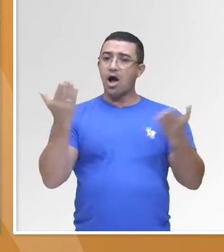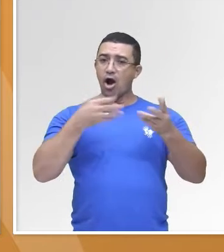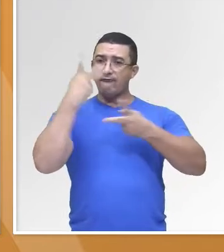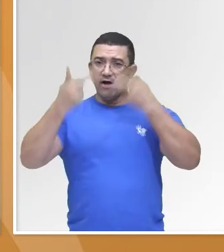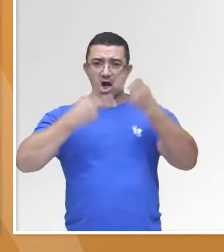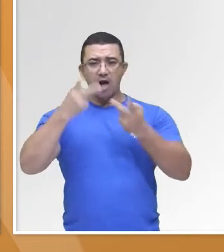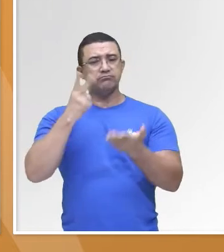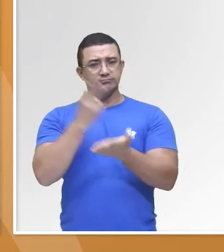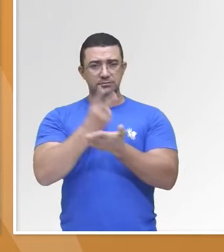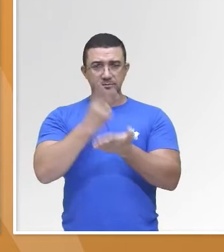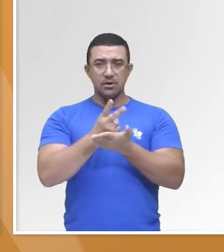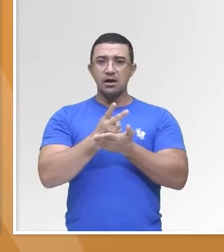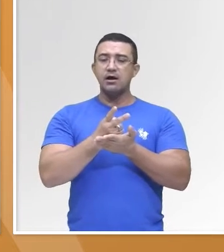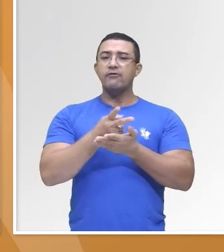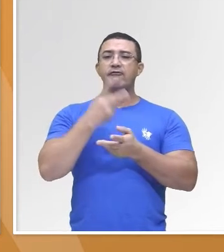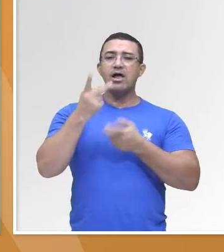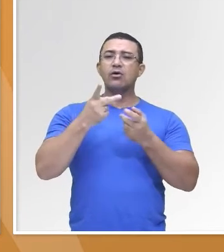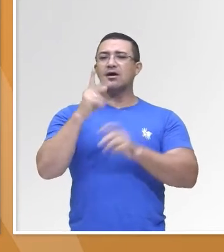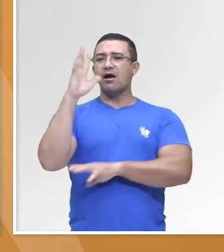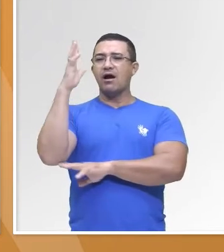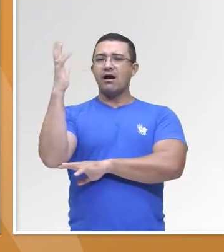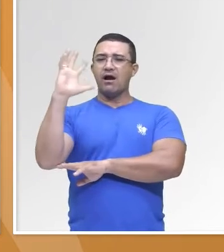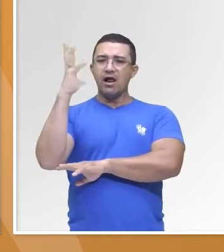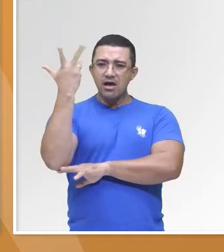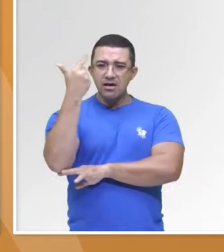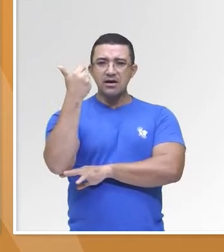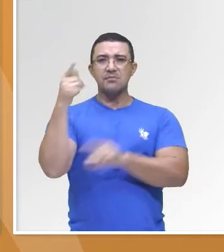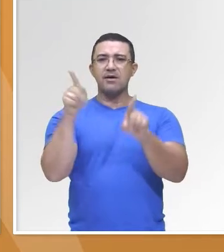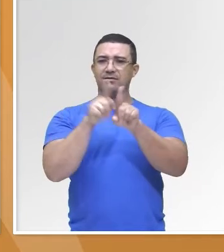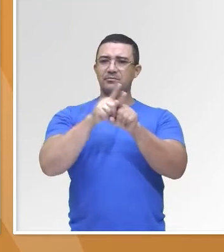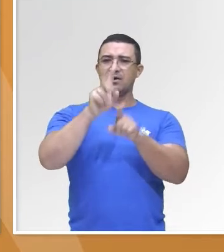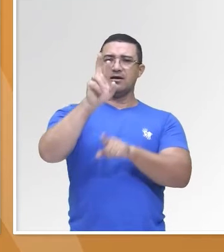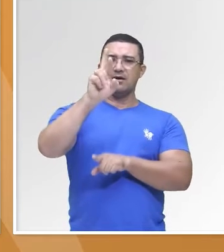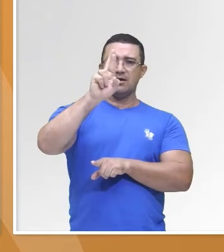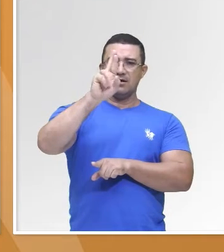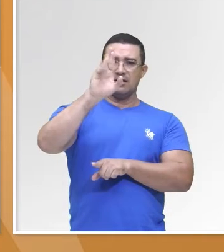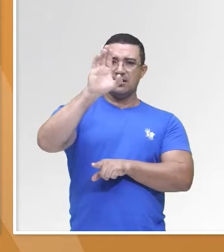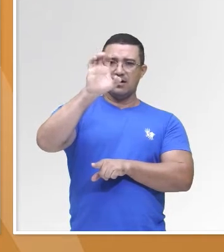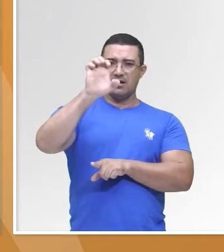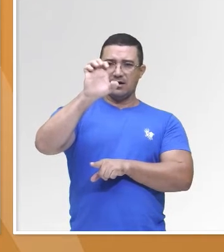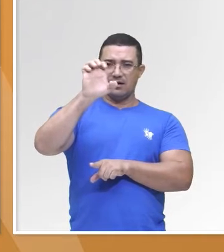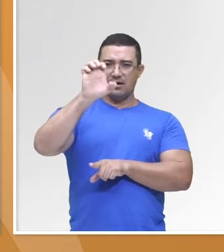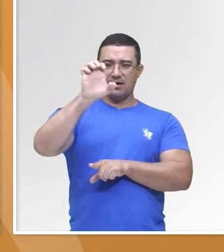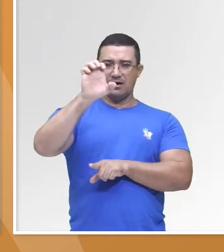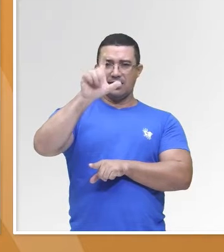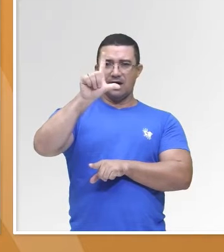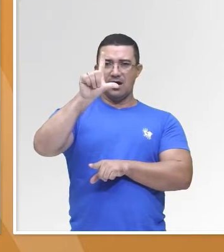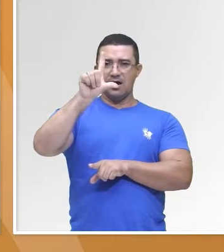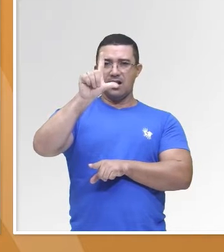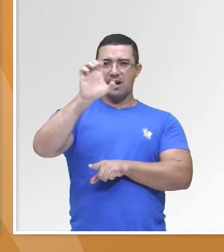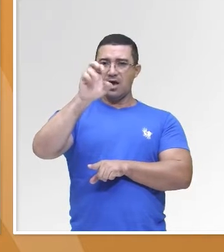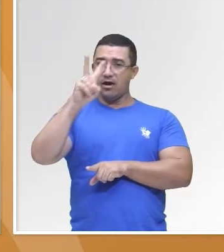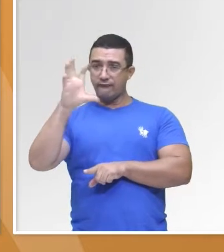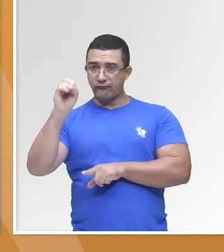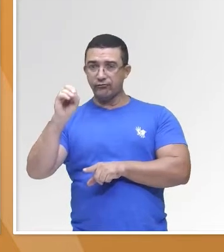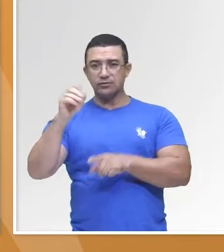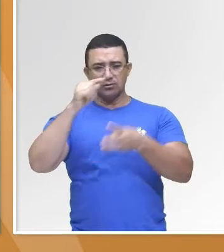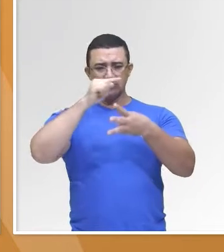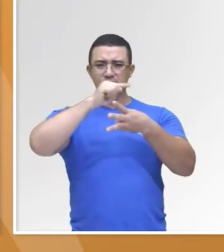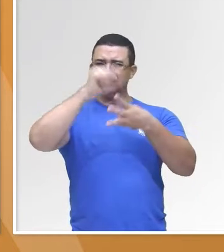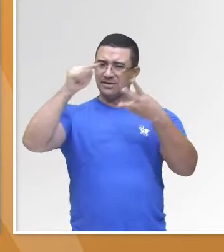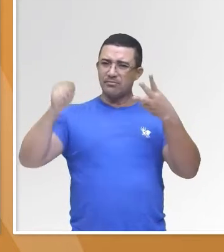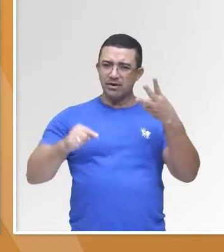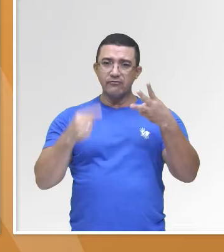Quando a gente falar de clima, relevo, vegetação e hidrografia do sul, então, a gente está falando, né, desses 3